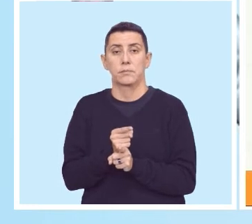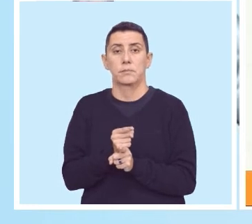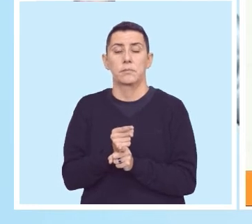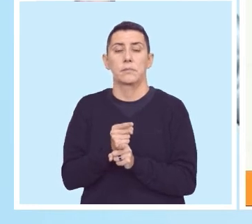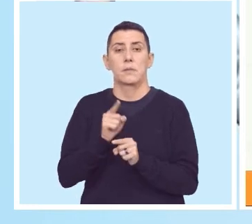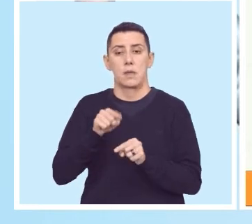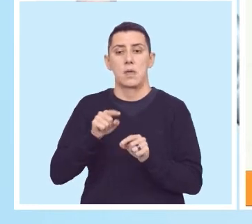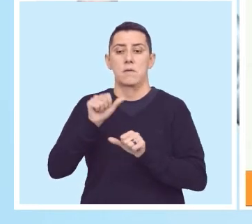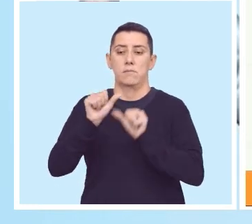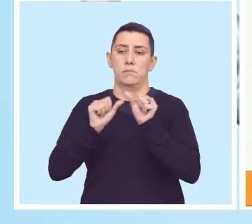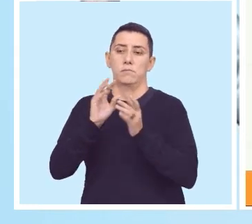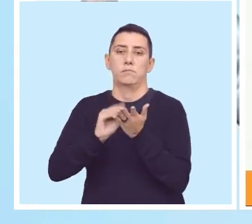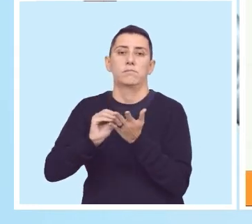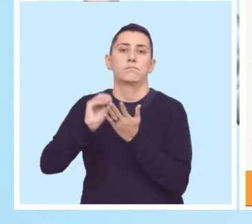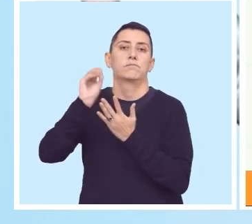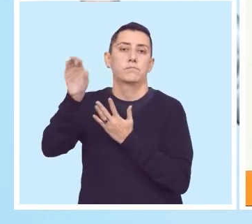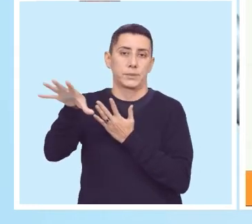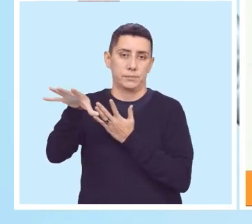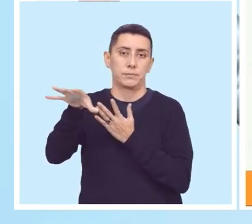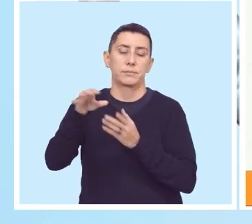E, na sequência,